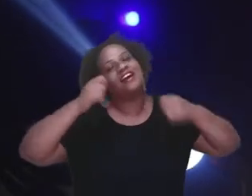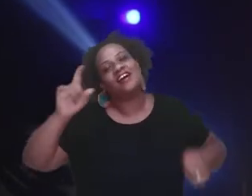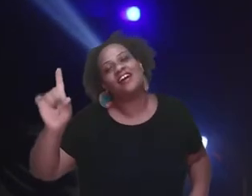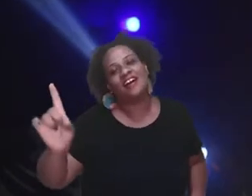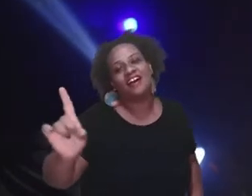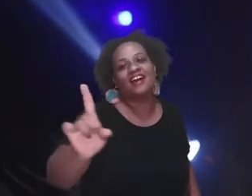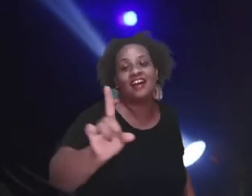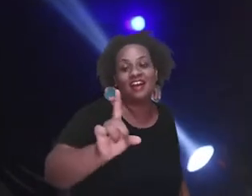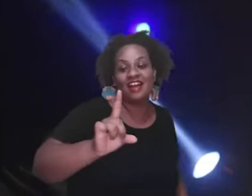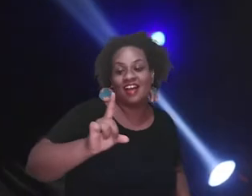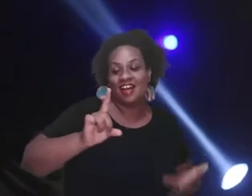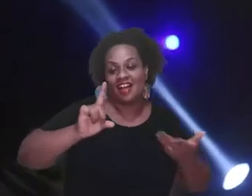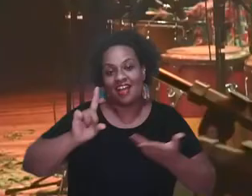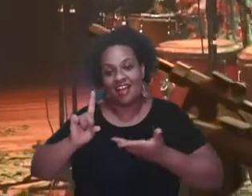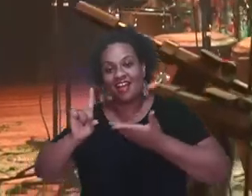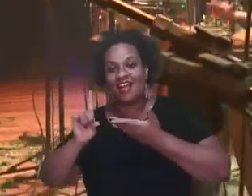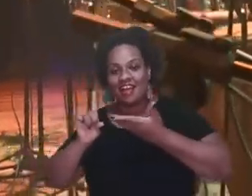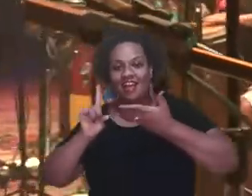valor e